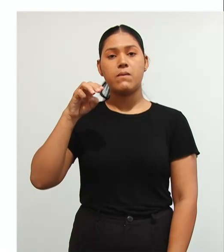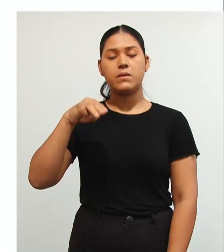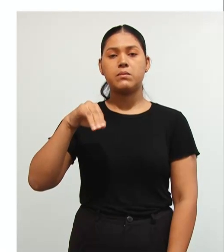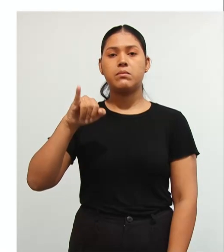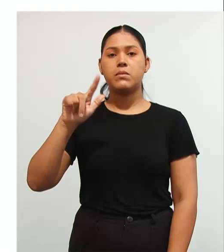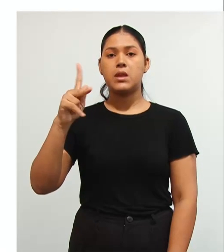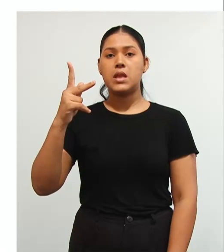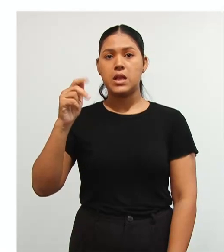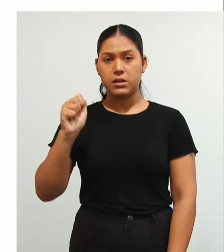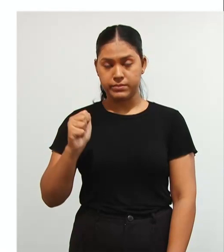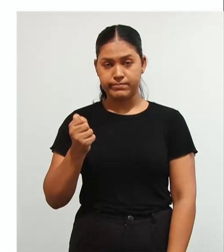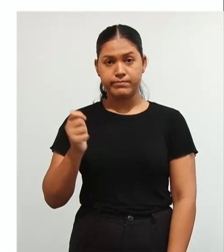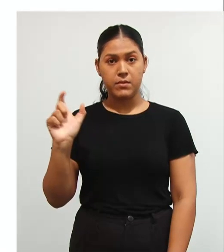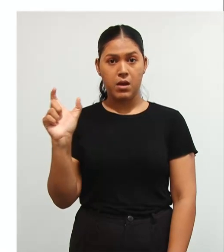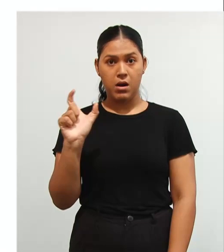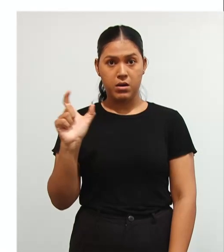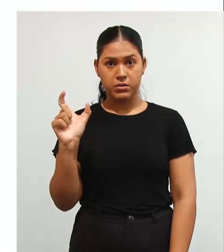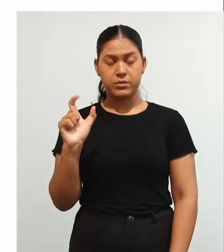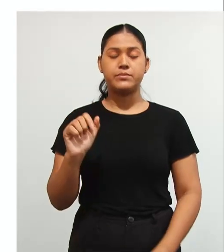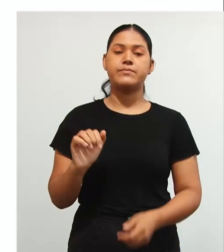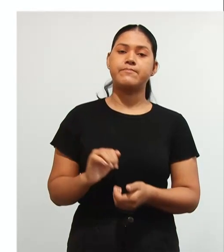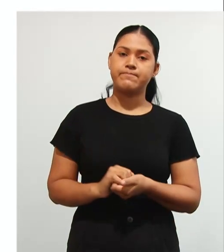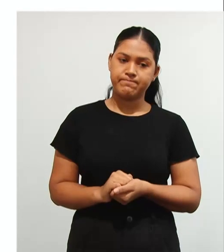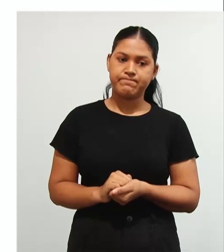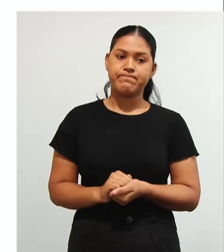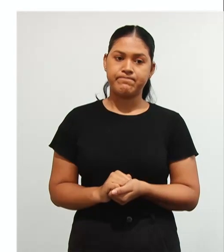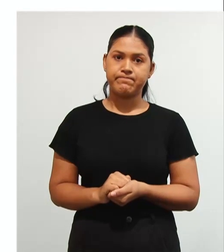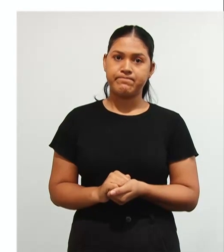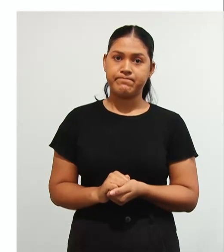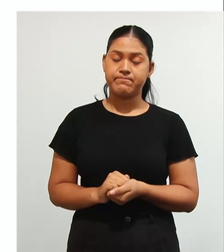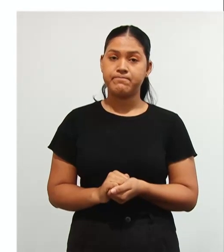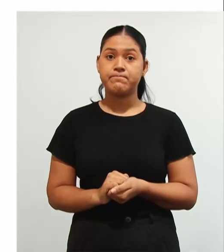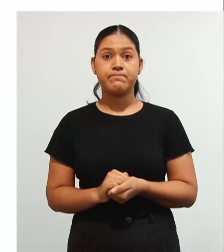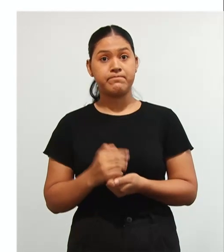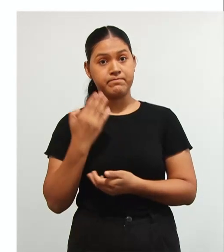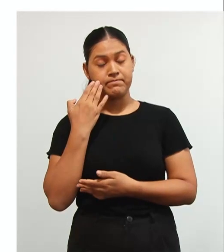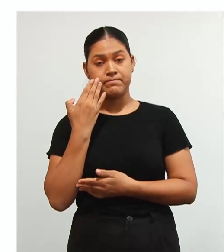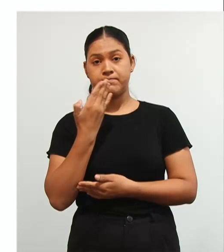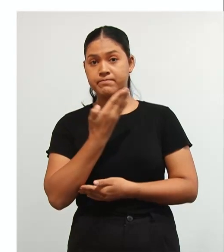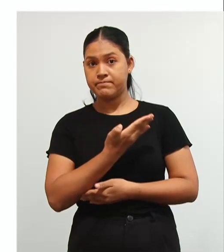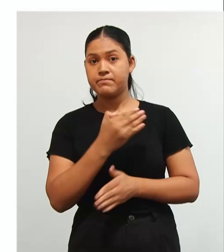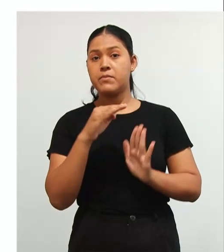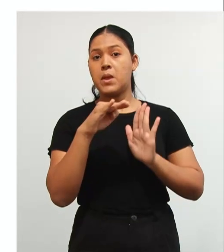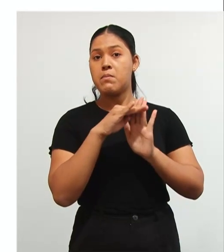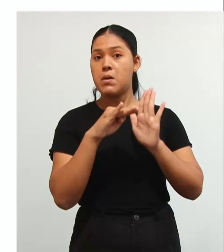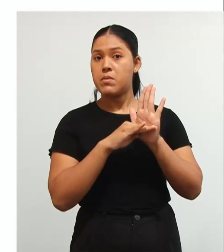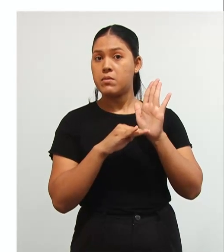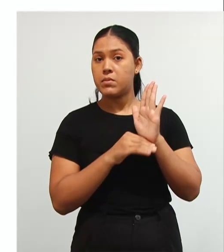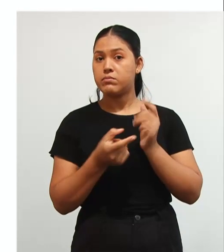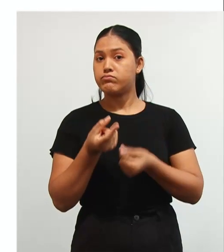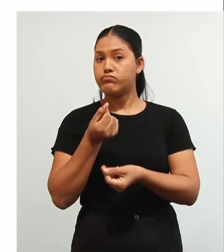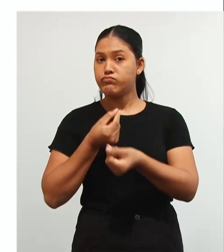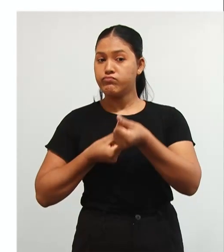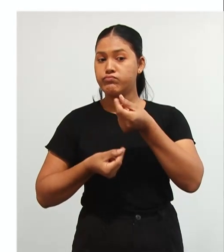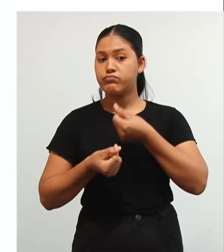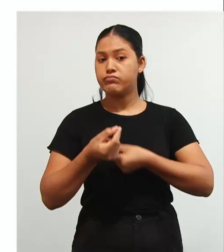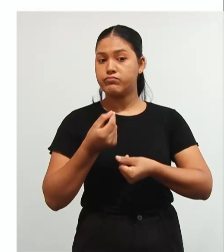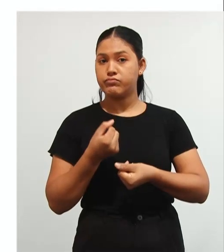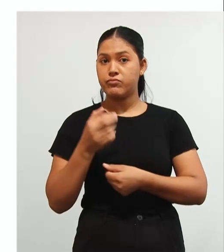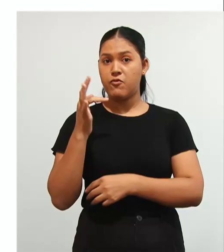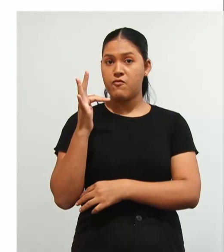Vamos falar sobre o orçamento executado do governo federal, que em 2019 foi de 2,1